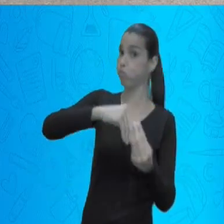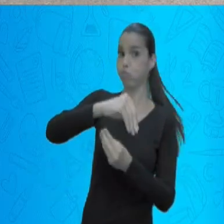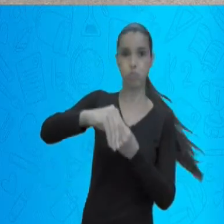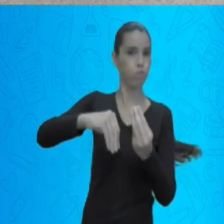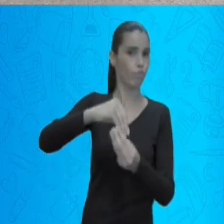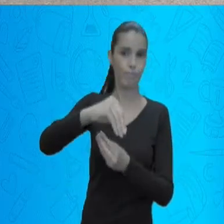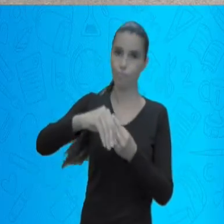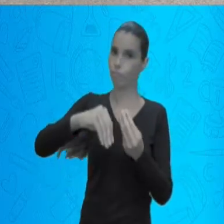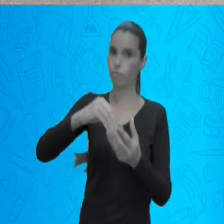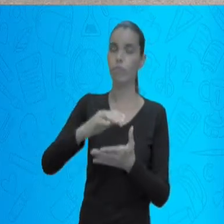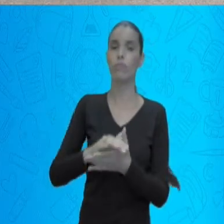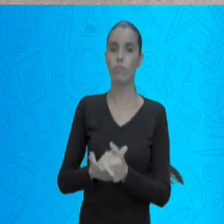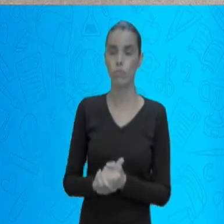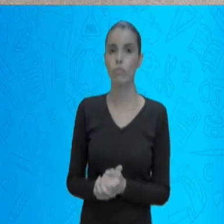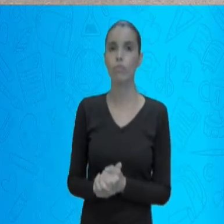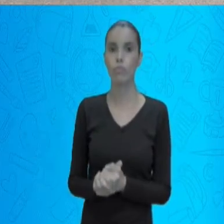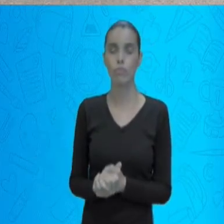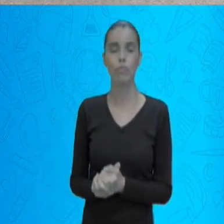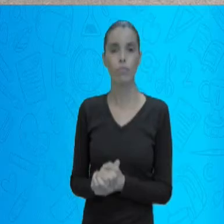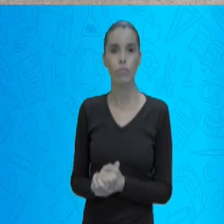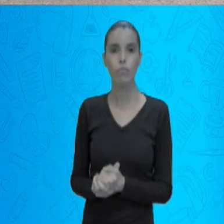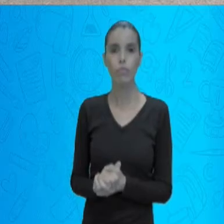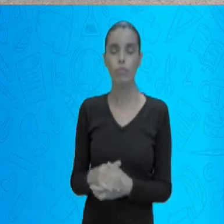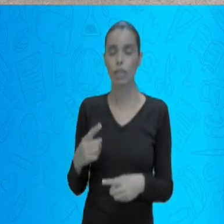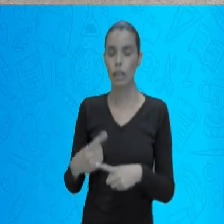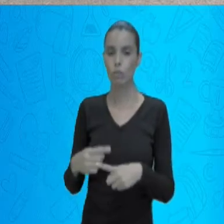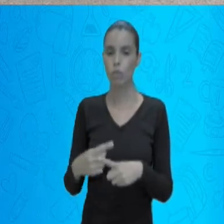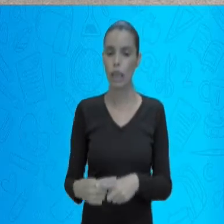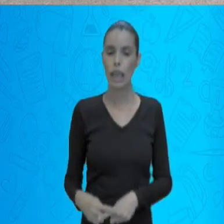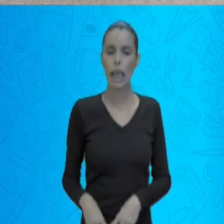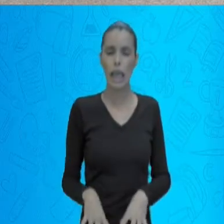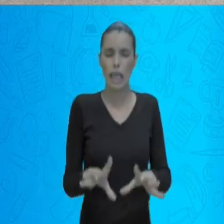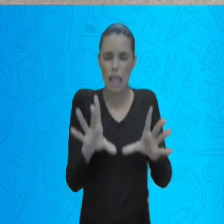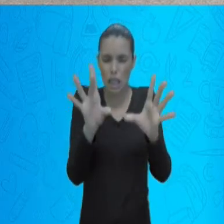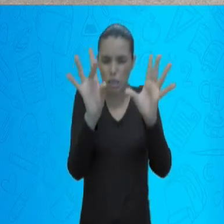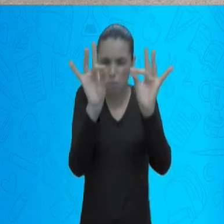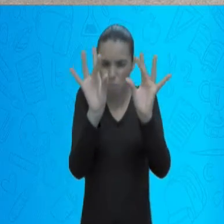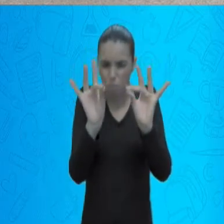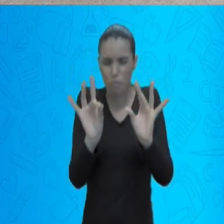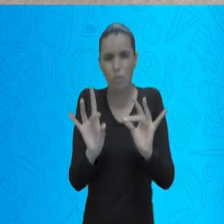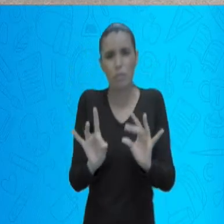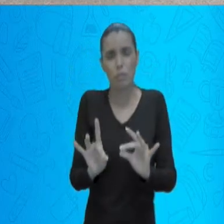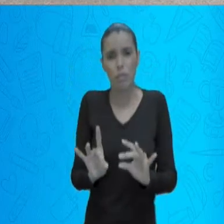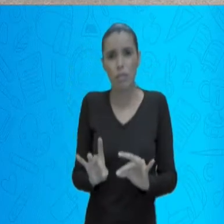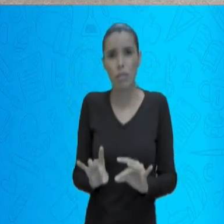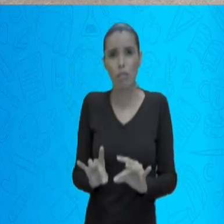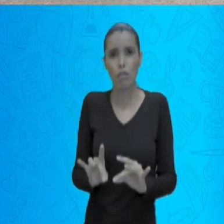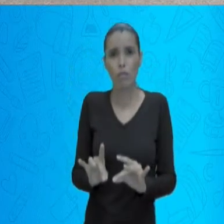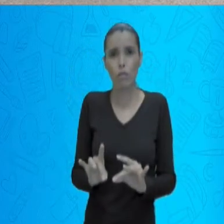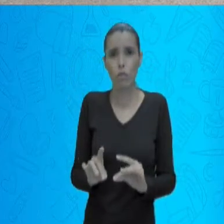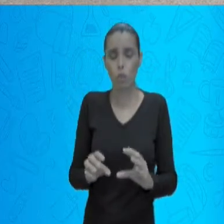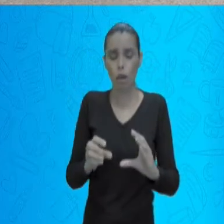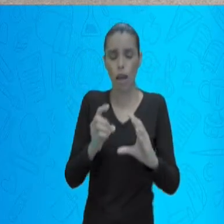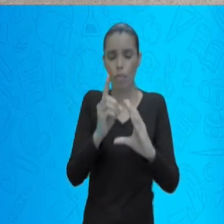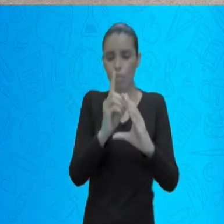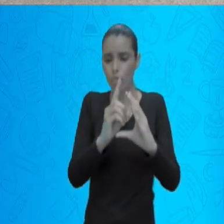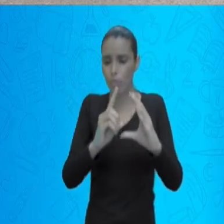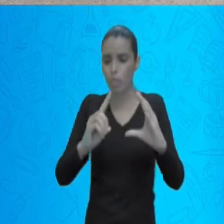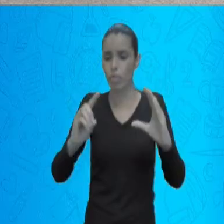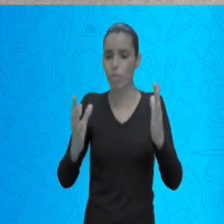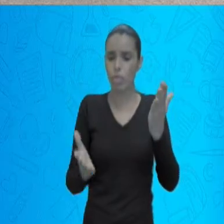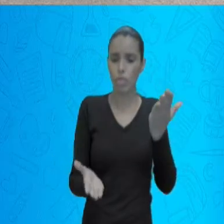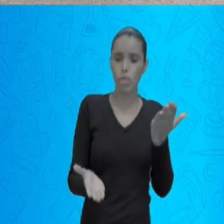A uma propriedade específica da matéria que a gente já estudou, a densidade. O que é mais